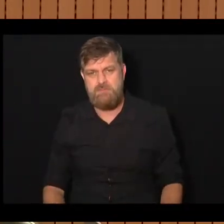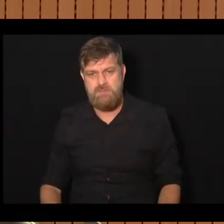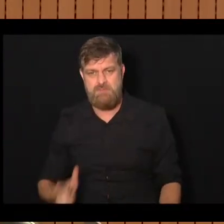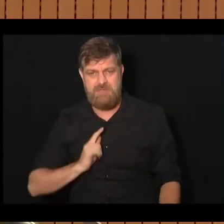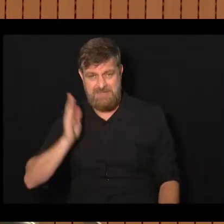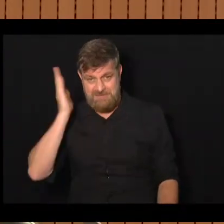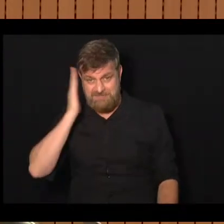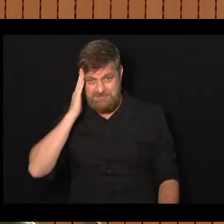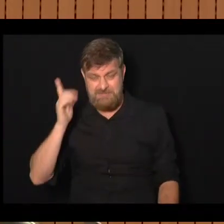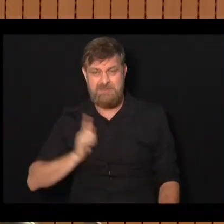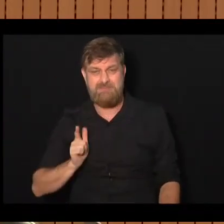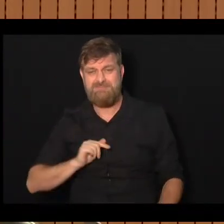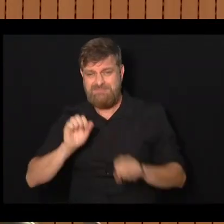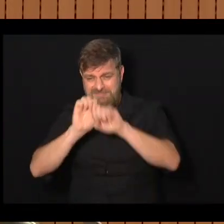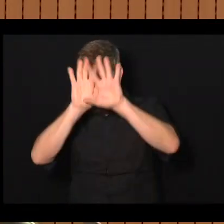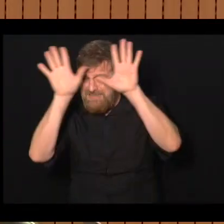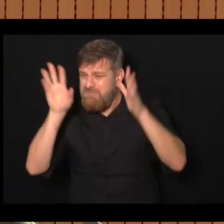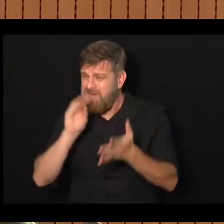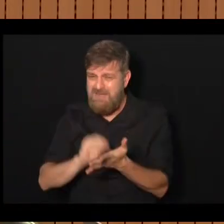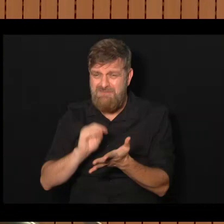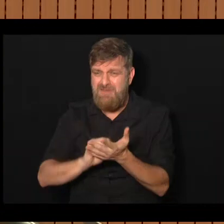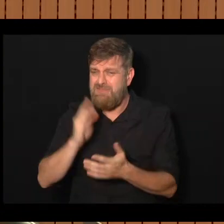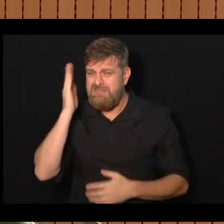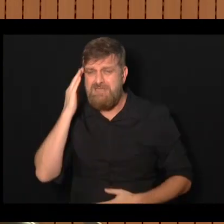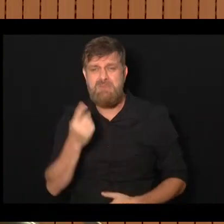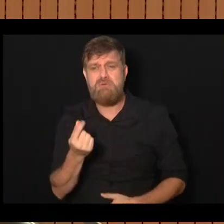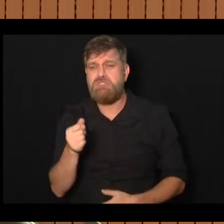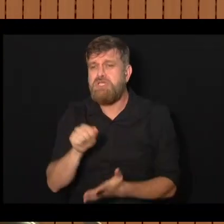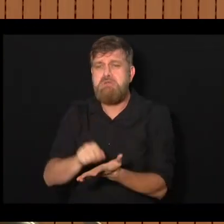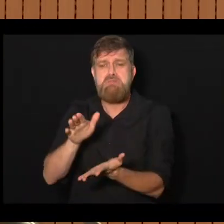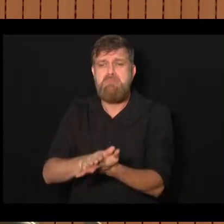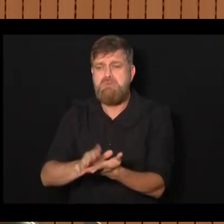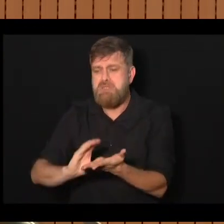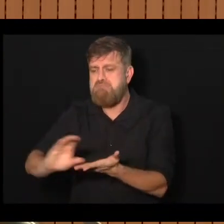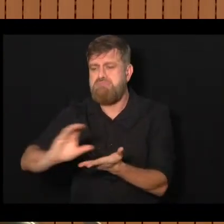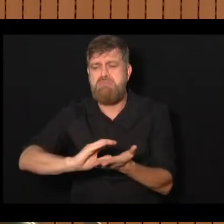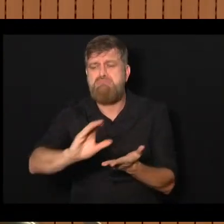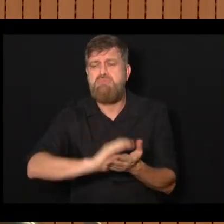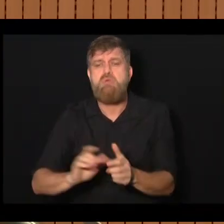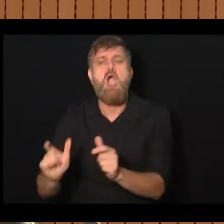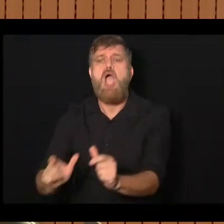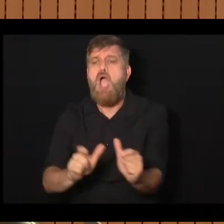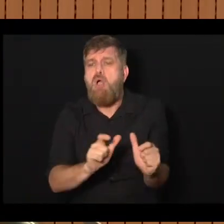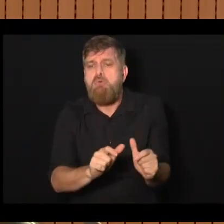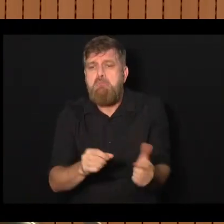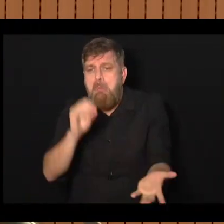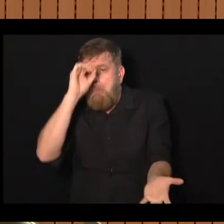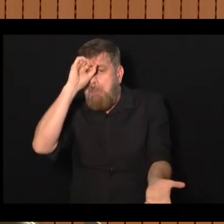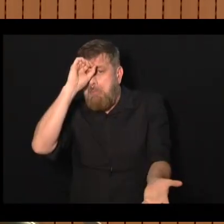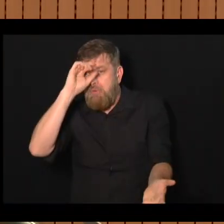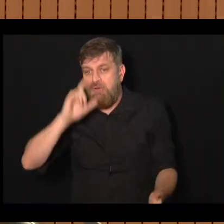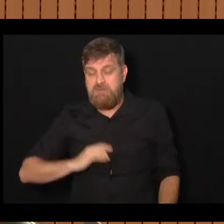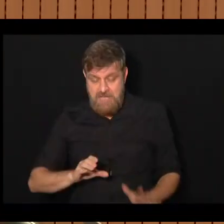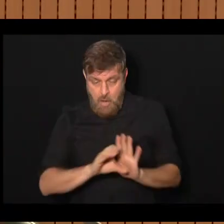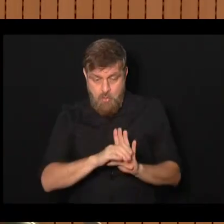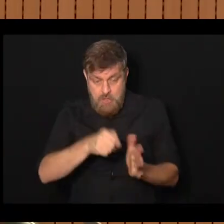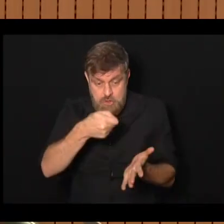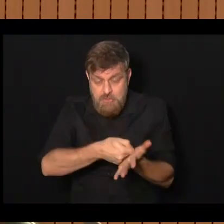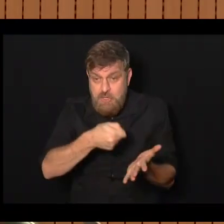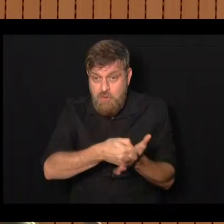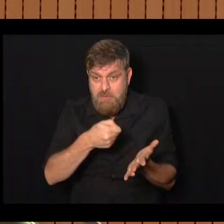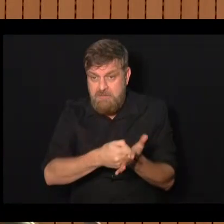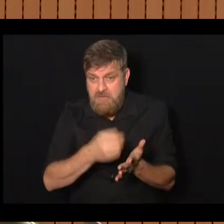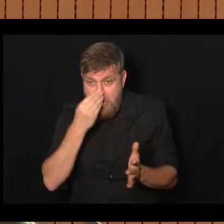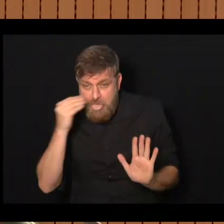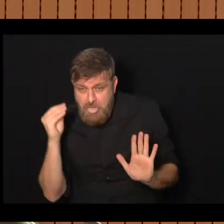Considerando a falta de transparência na destinação dos valores das multas de trânsito, conforme determina o Código de Trânsito, mais um